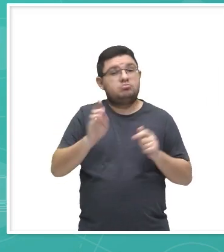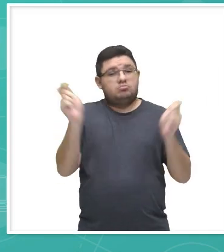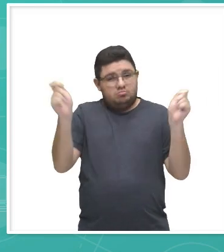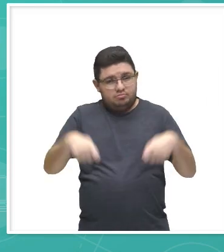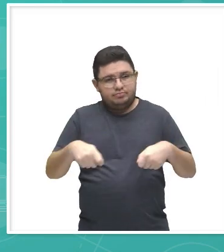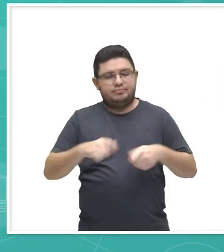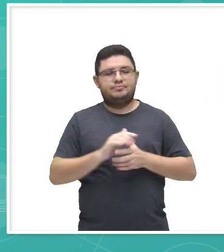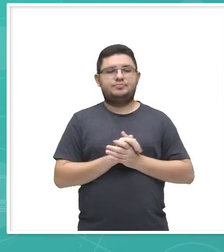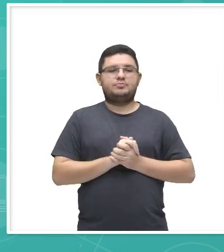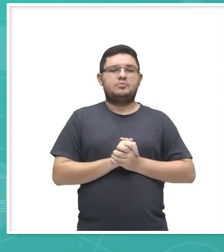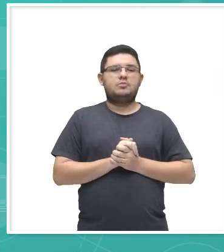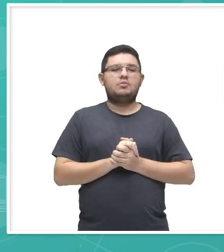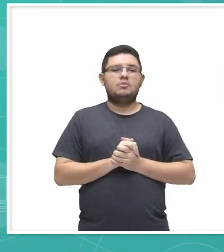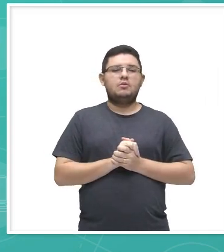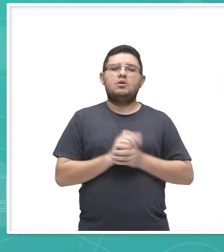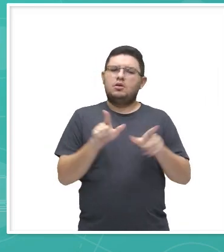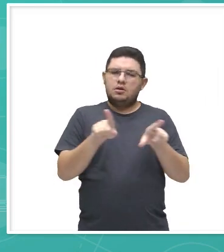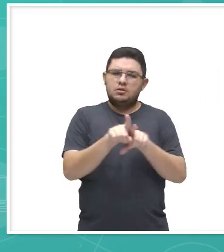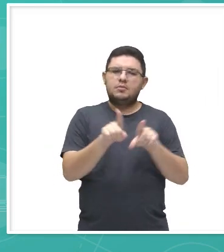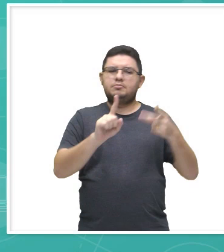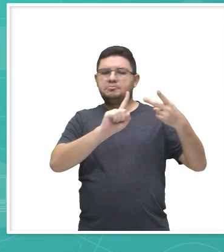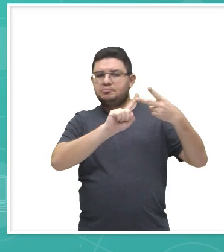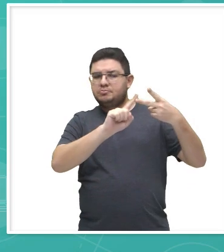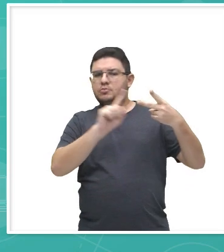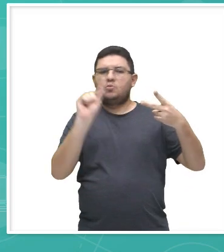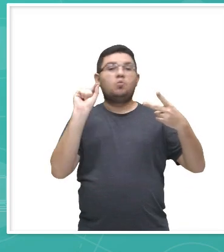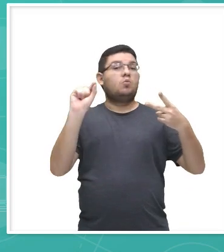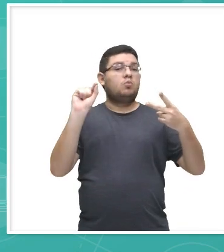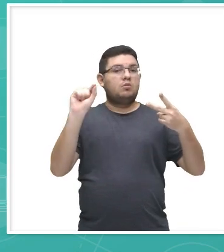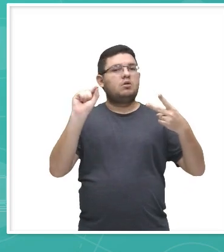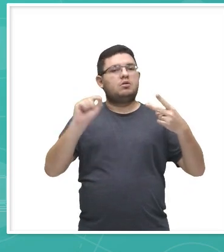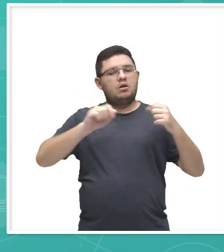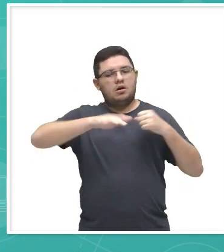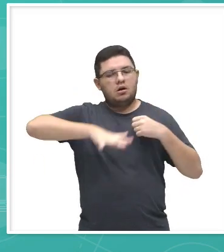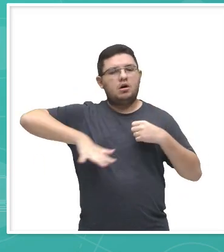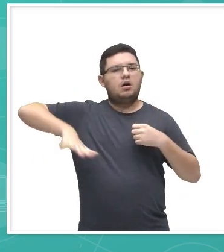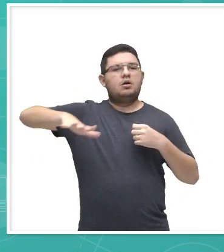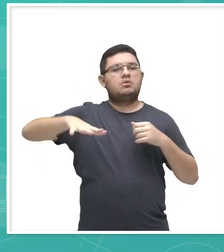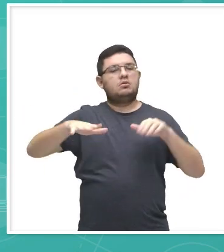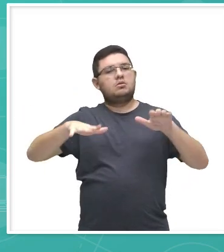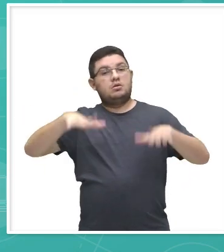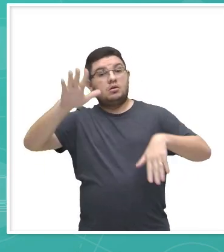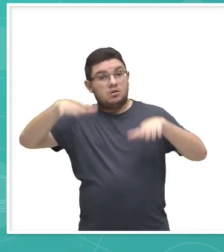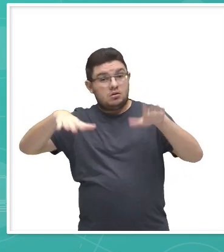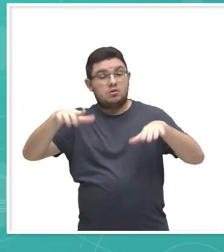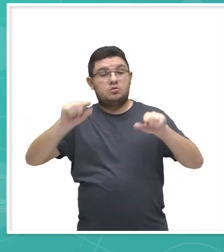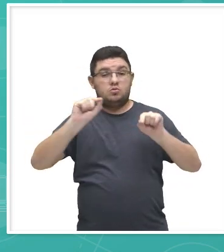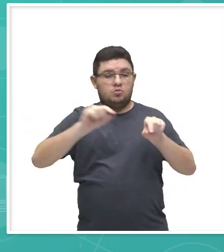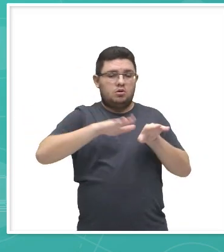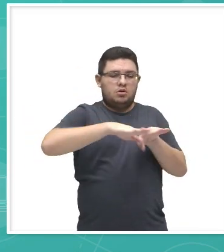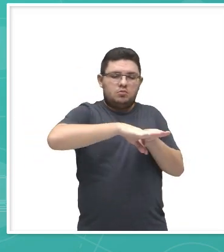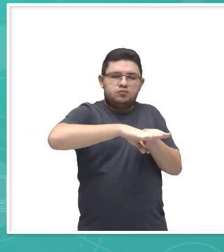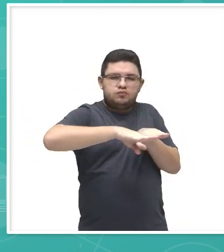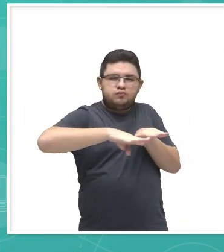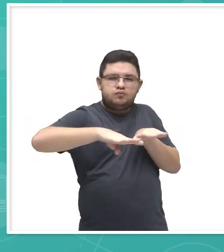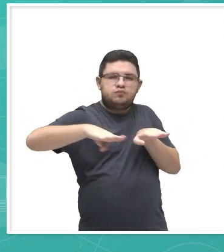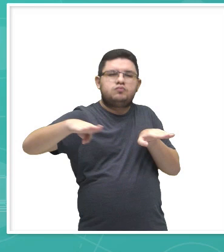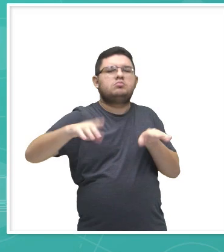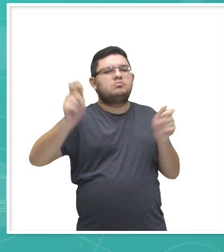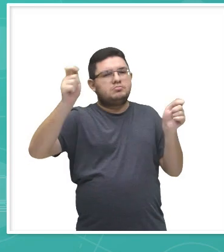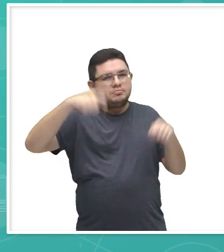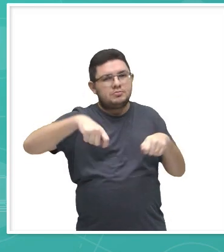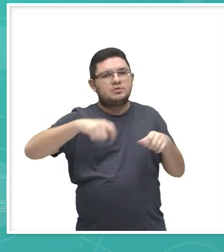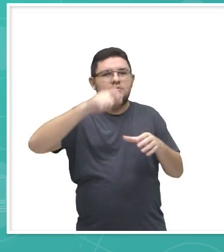tá, gente? O relevo acidentado em algumas regiões, eles acabam favorecendo aí também